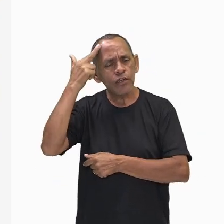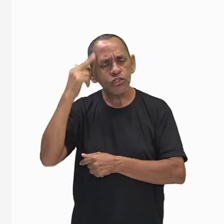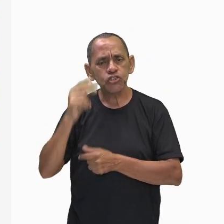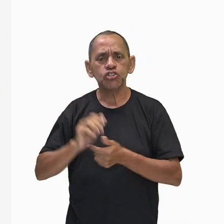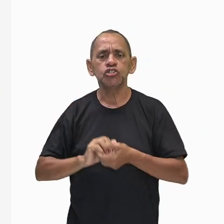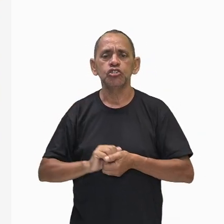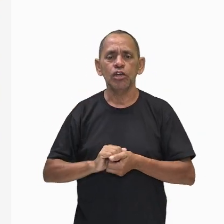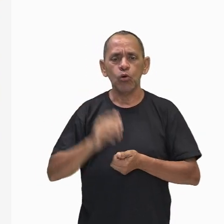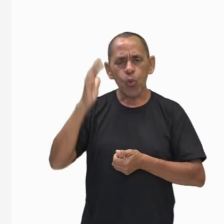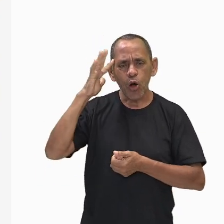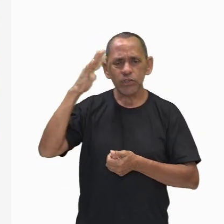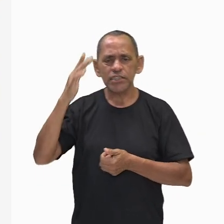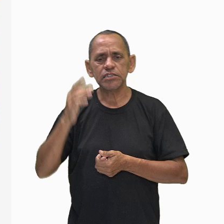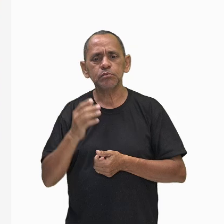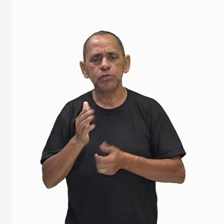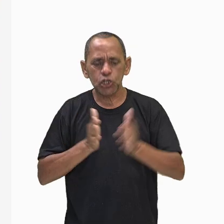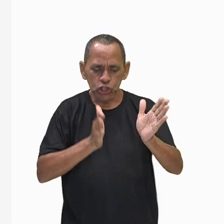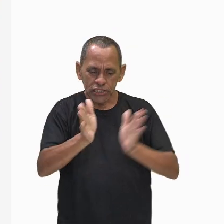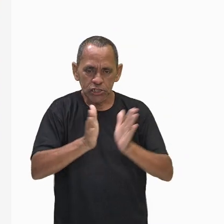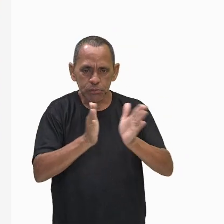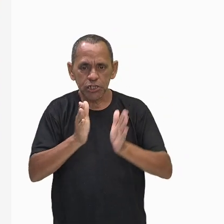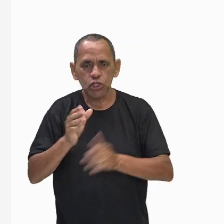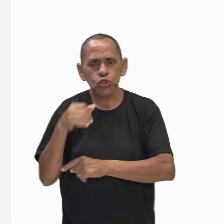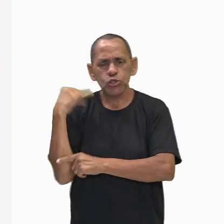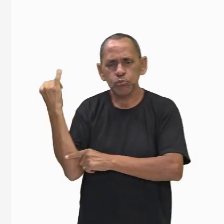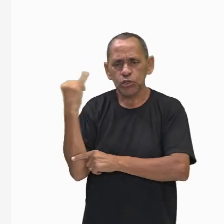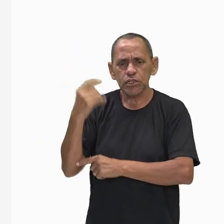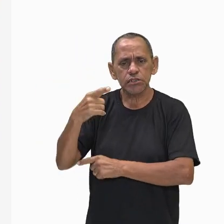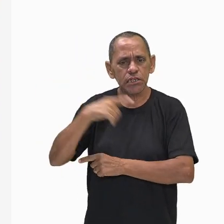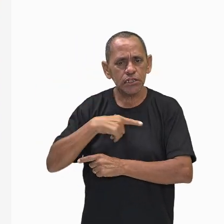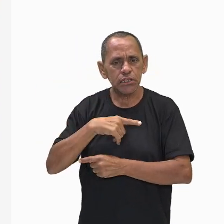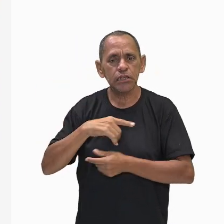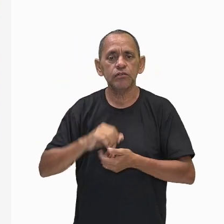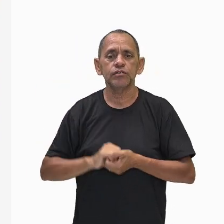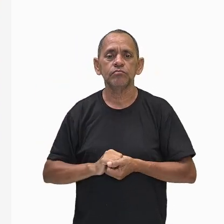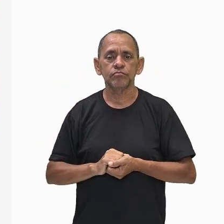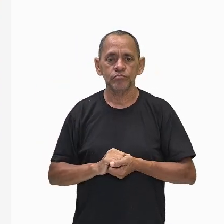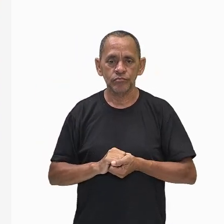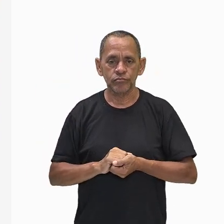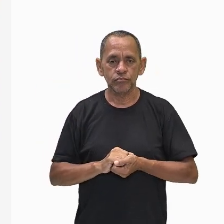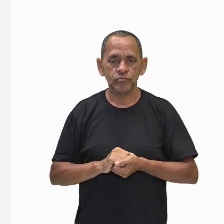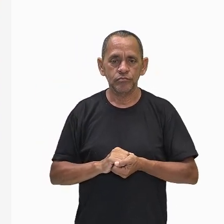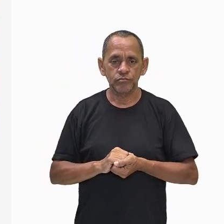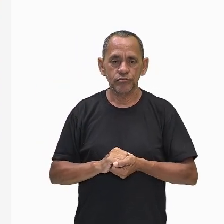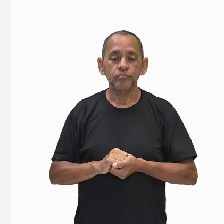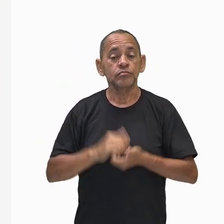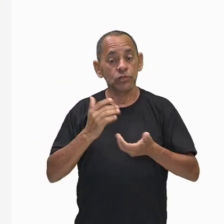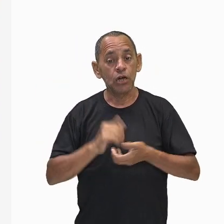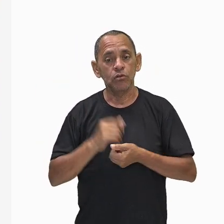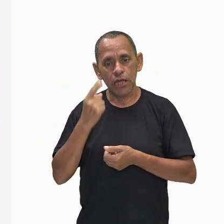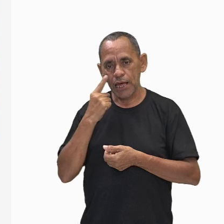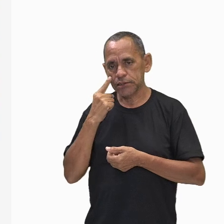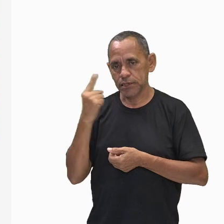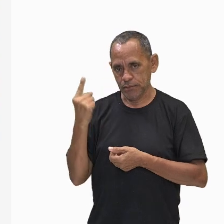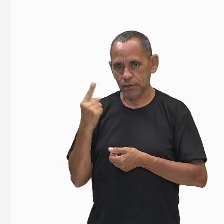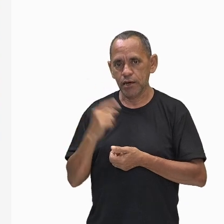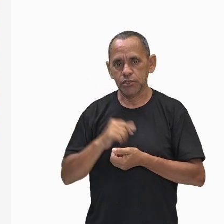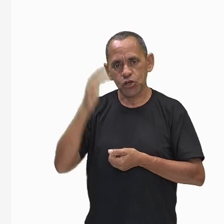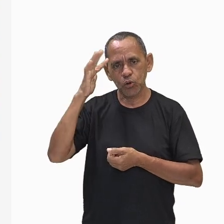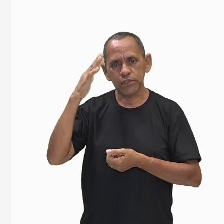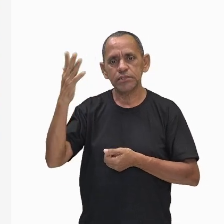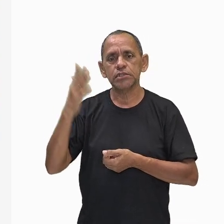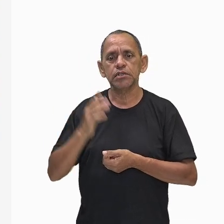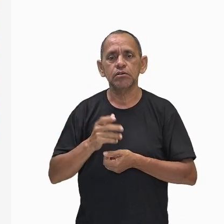batalha naval e sua importância, tá, gente? Uma imagem aqui da Batalha Naval do Riachuelo, que ocorreu ali